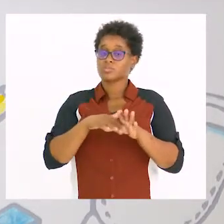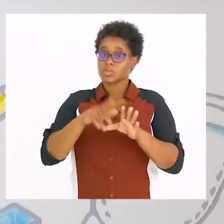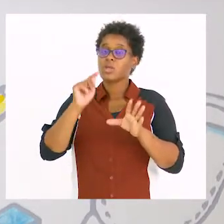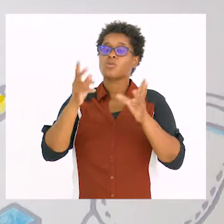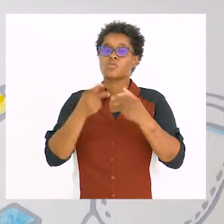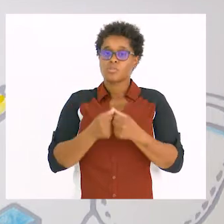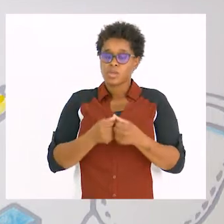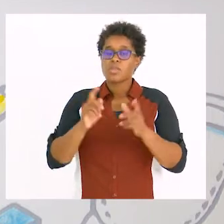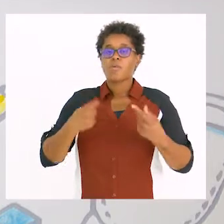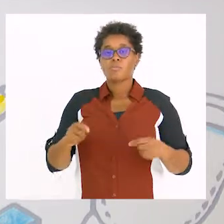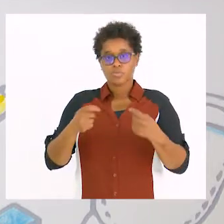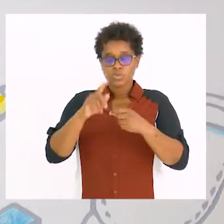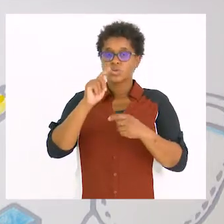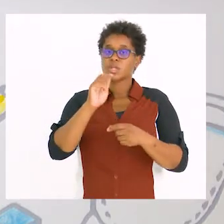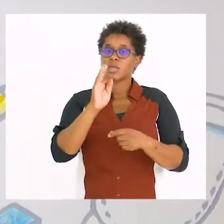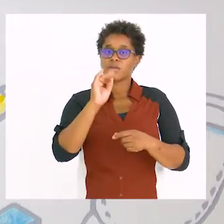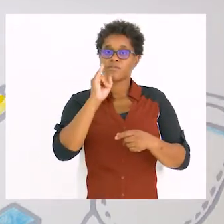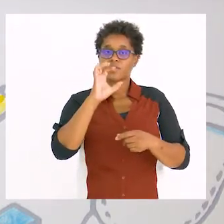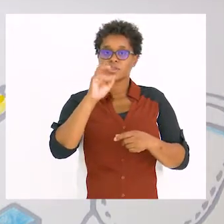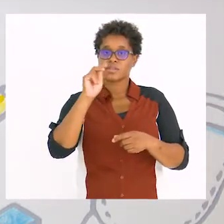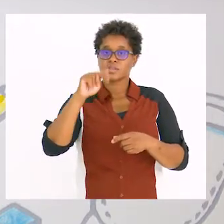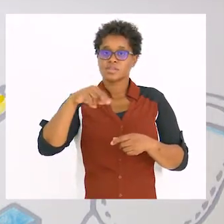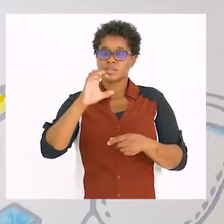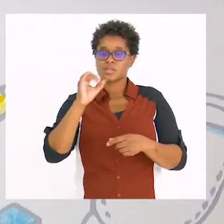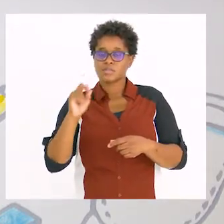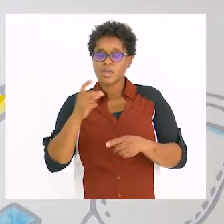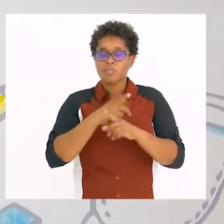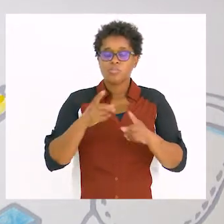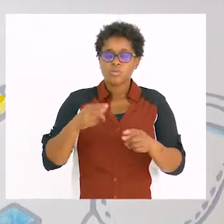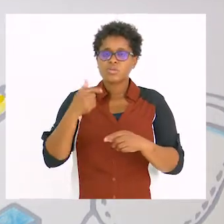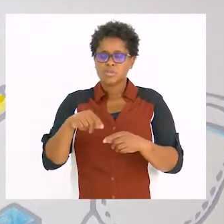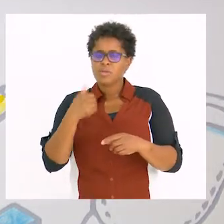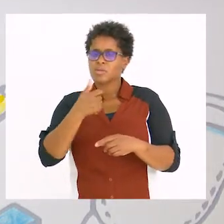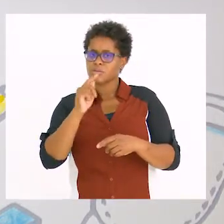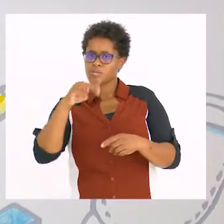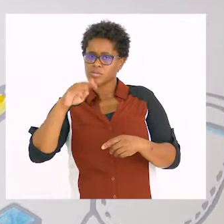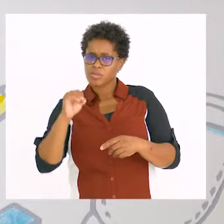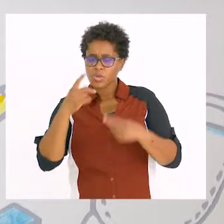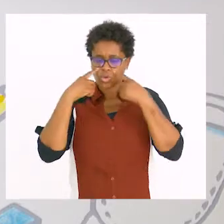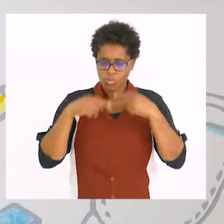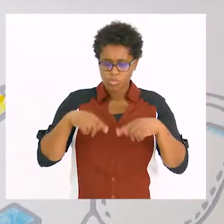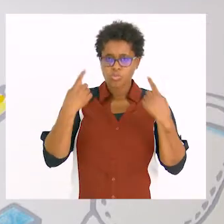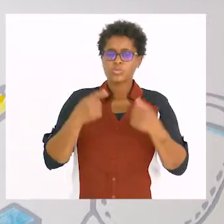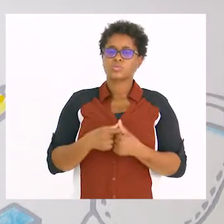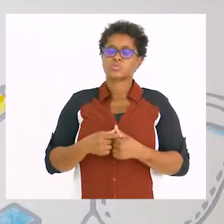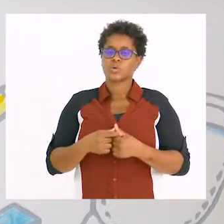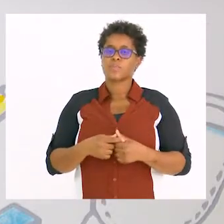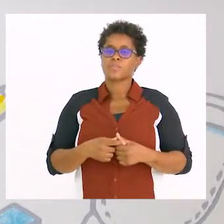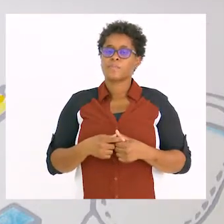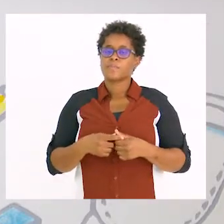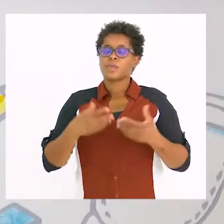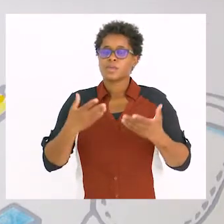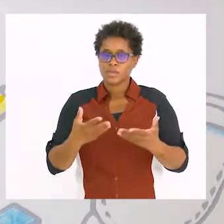âmbito da promoção da eficiência, porque existem bens públicos puros em